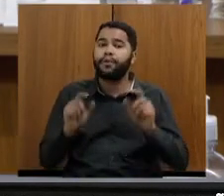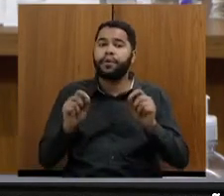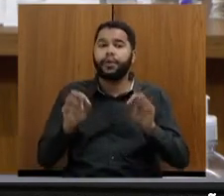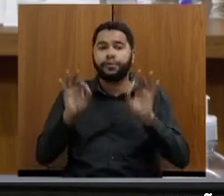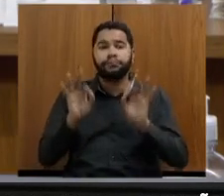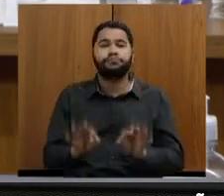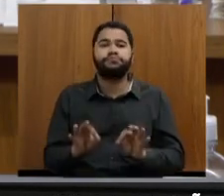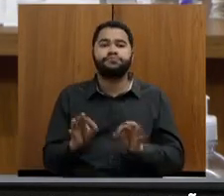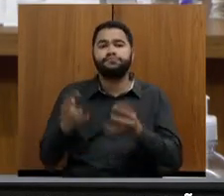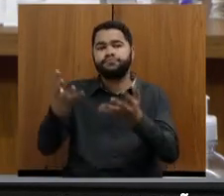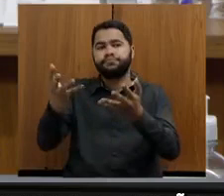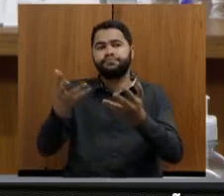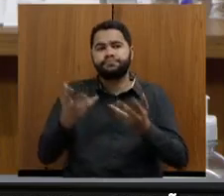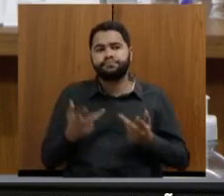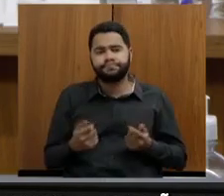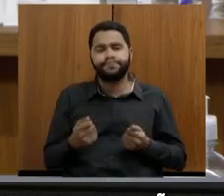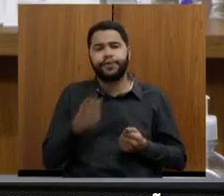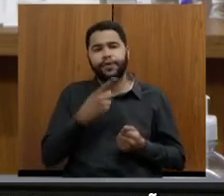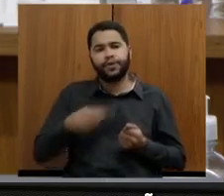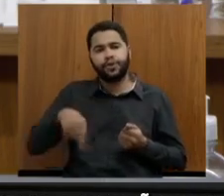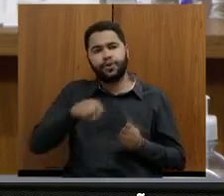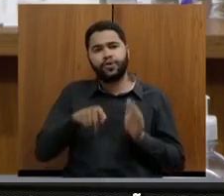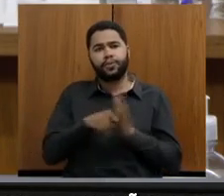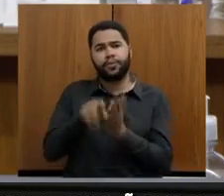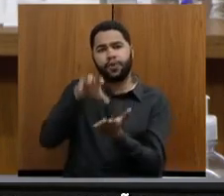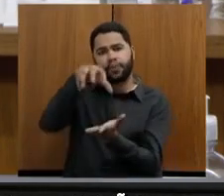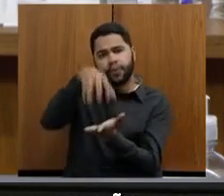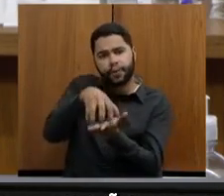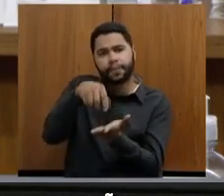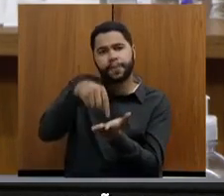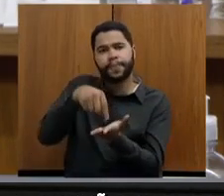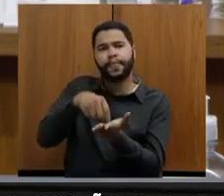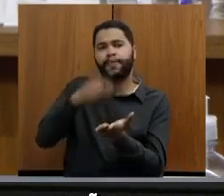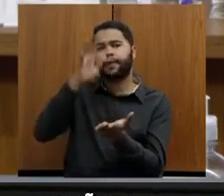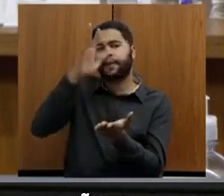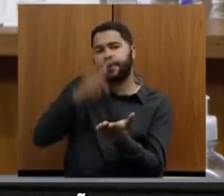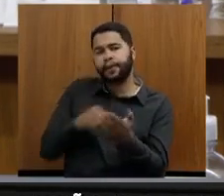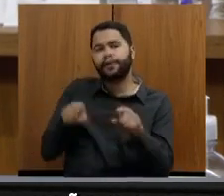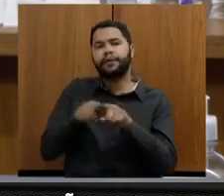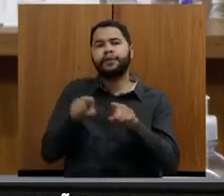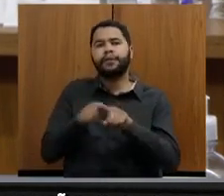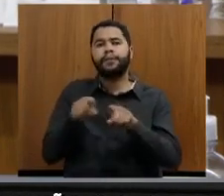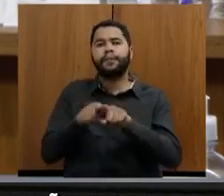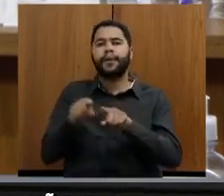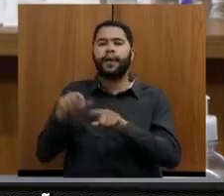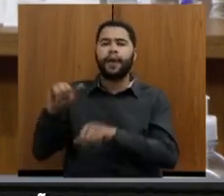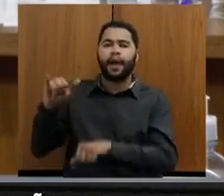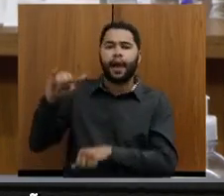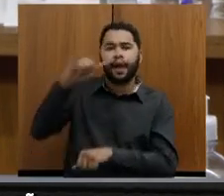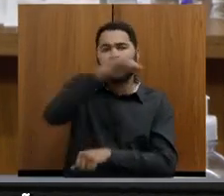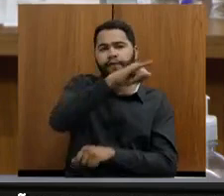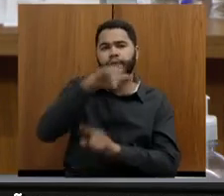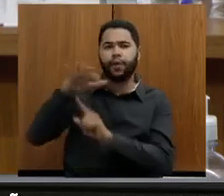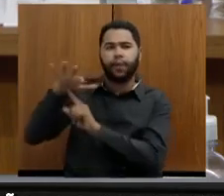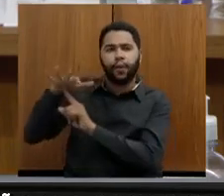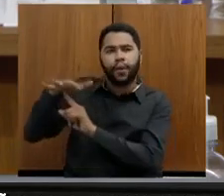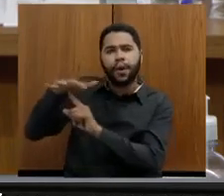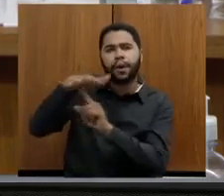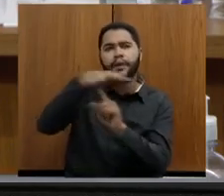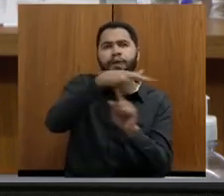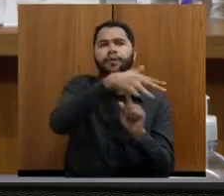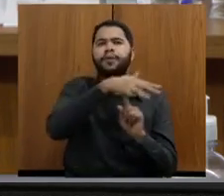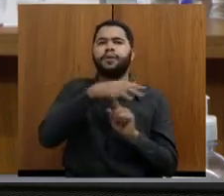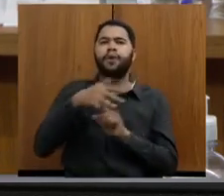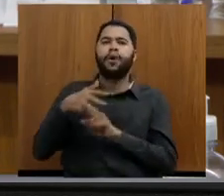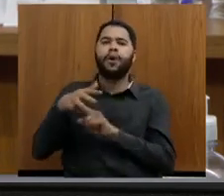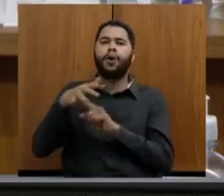exatamente o atendimento a unidade de resgate E dos nossos aviões e helicópteros quando nós estávamos